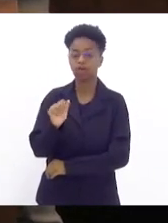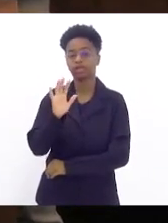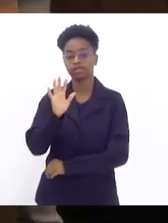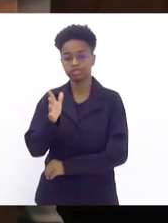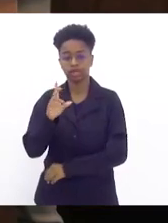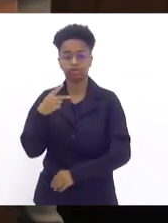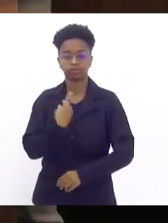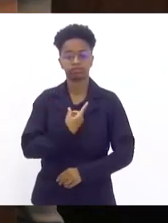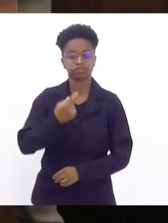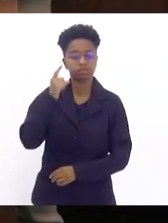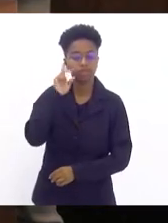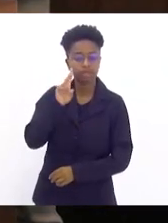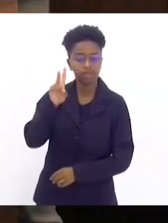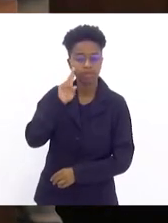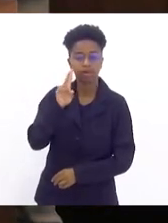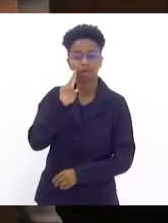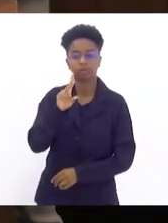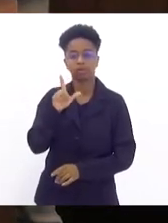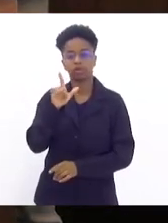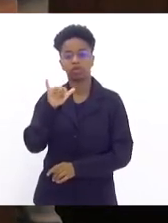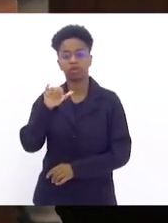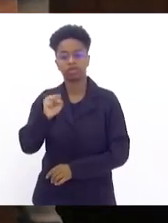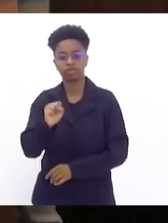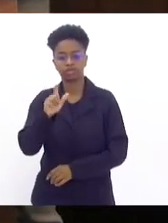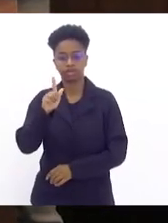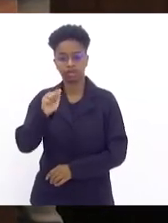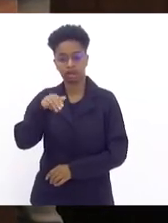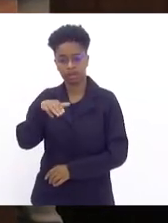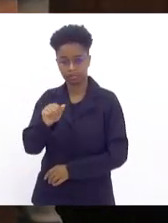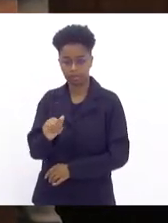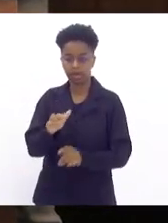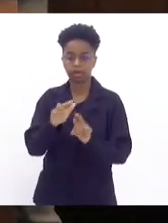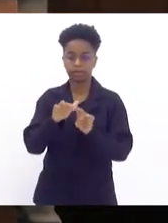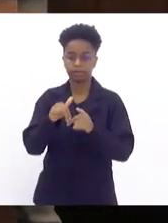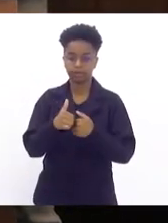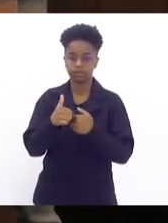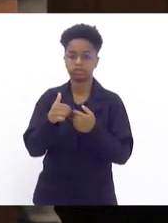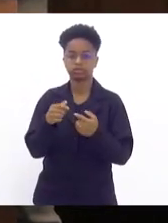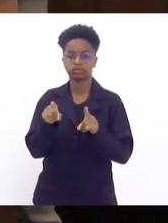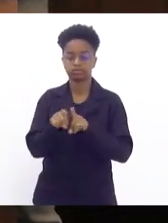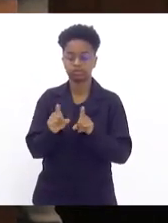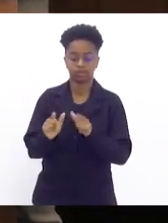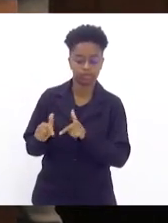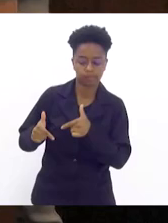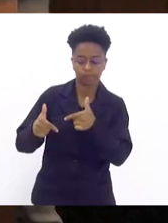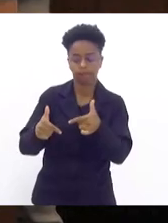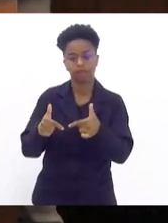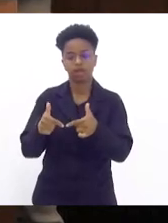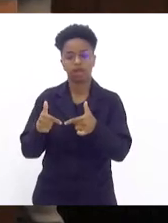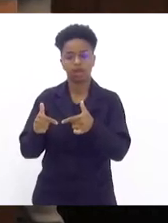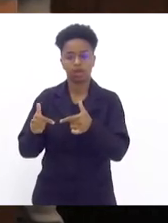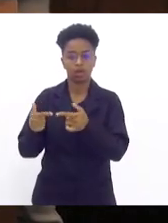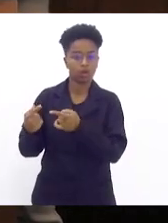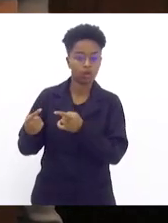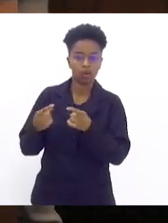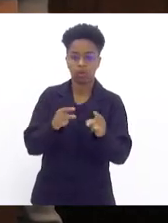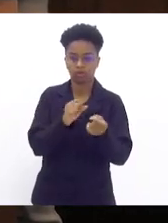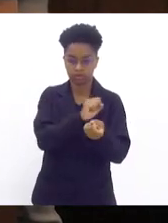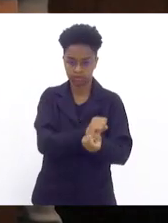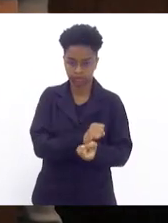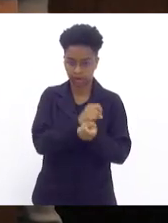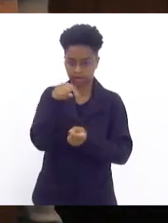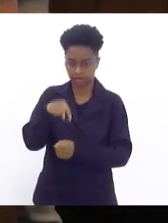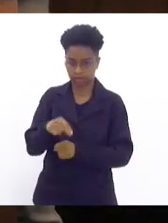rememoramos Luiz Gama como patrono da Abolição também no estado do Rio de Janeiro e é importante